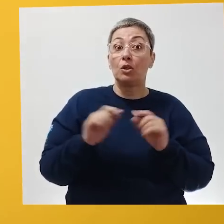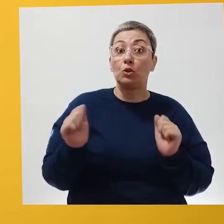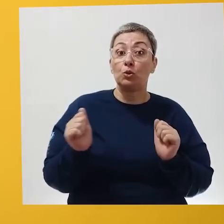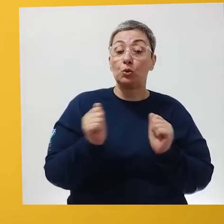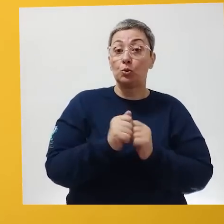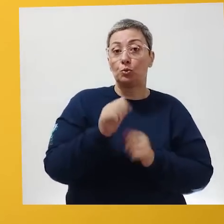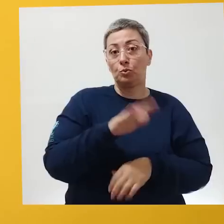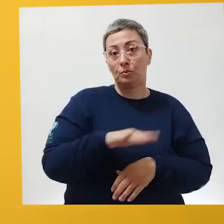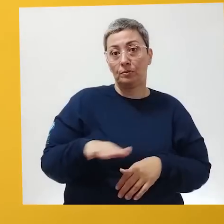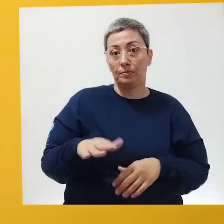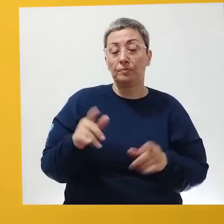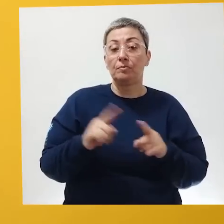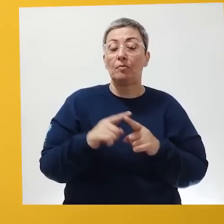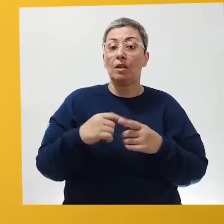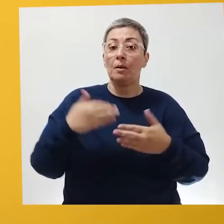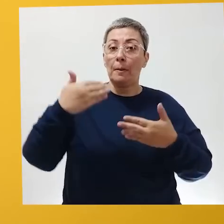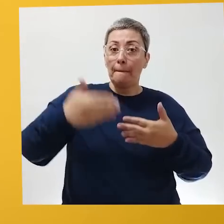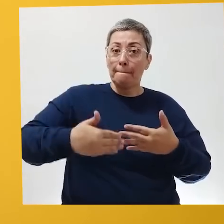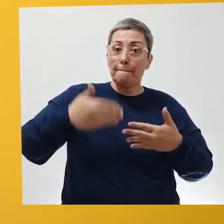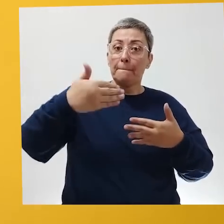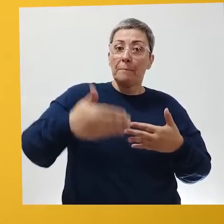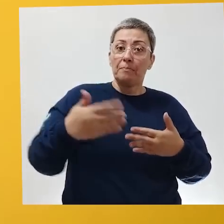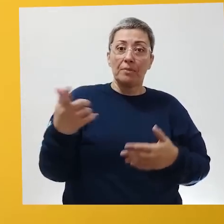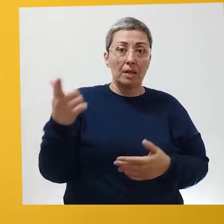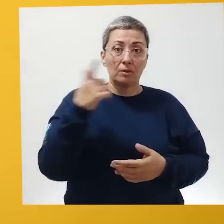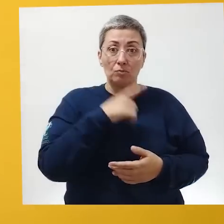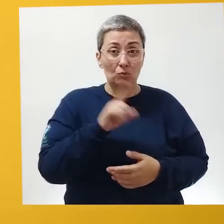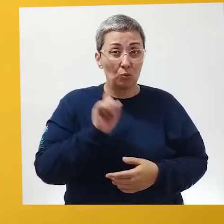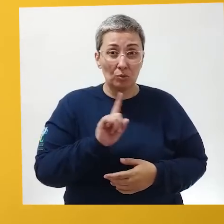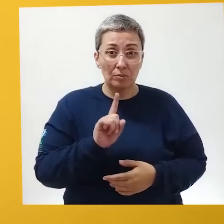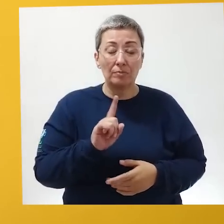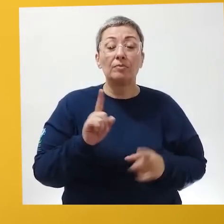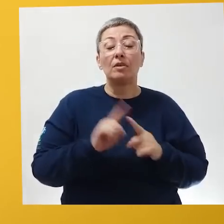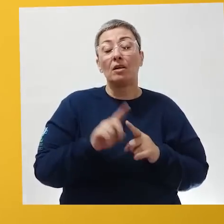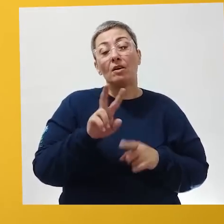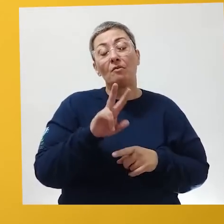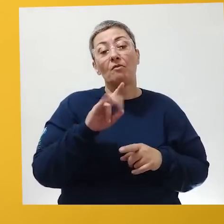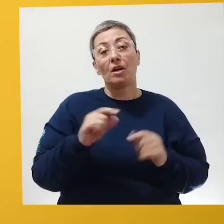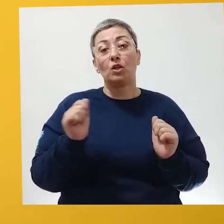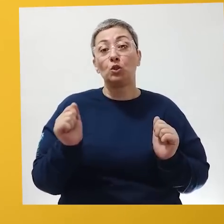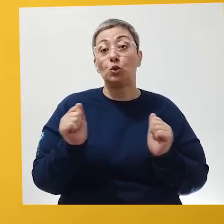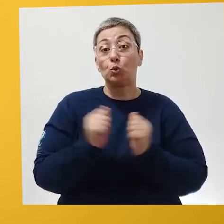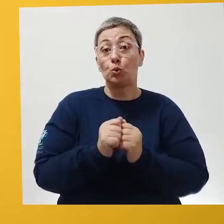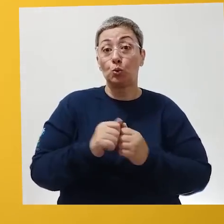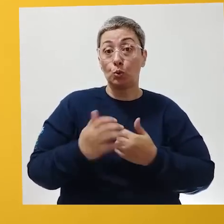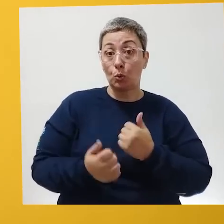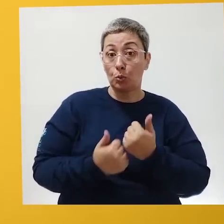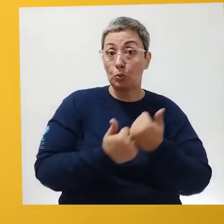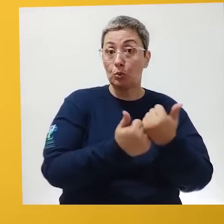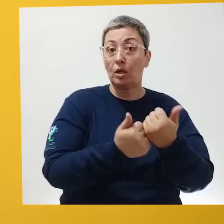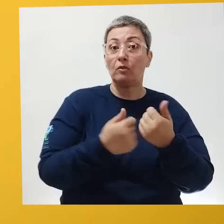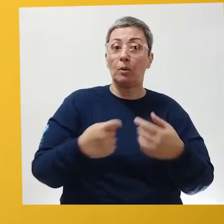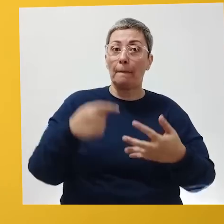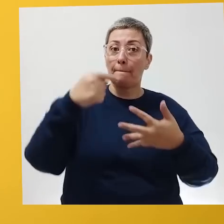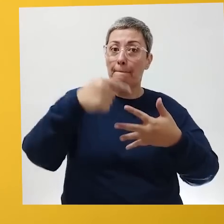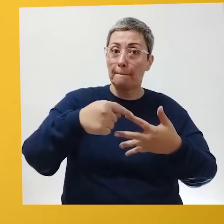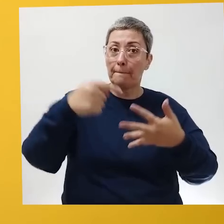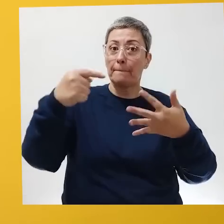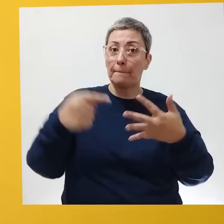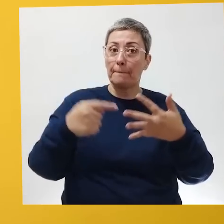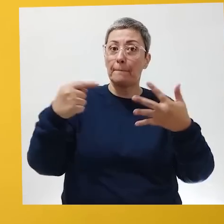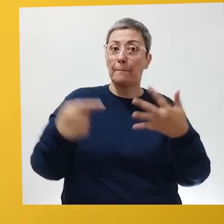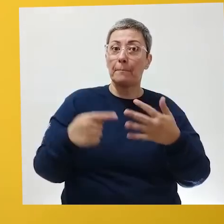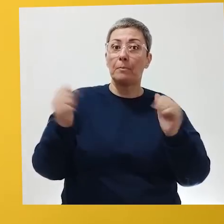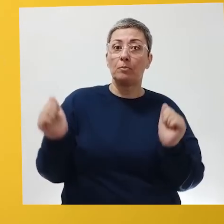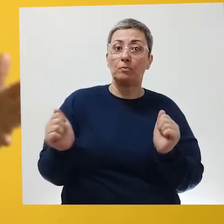com a criança. O passo que a criança não souber fazer, eu vou realizando para ela, eu vou encadeando para ela, junto com